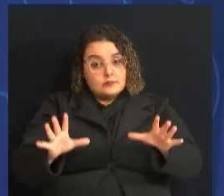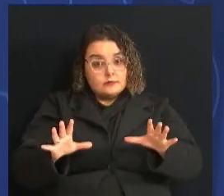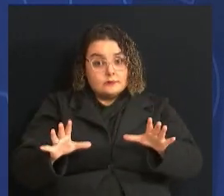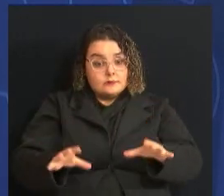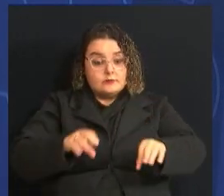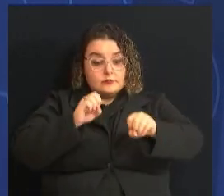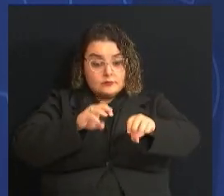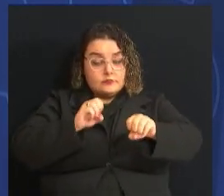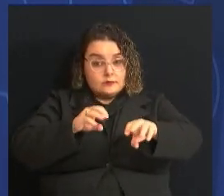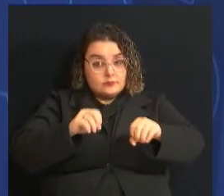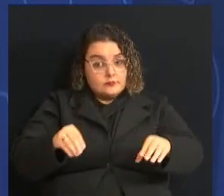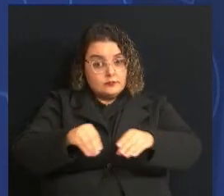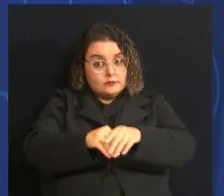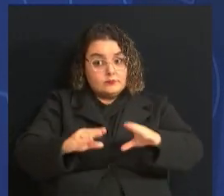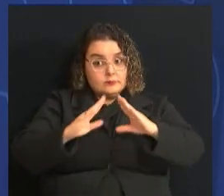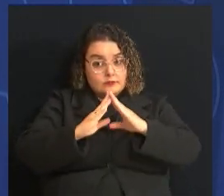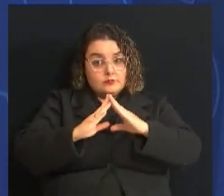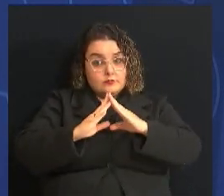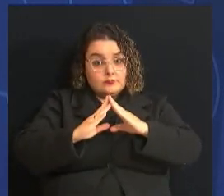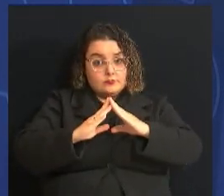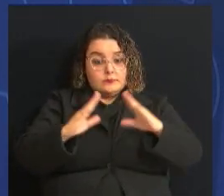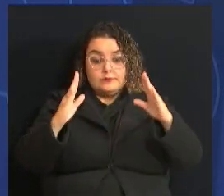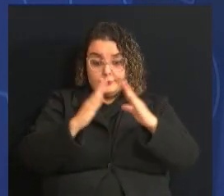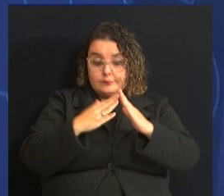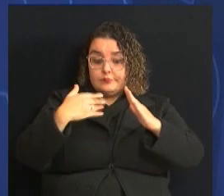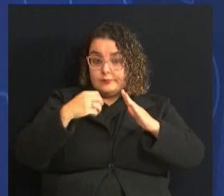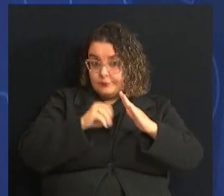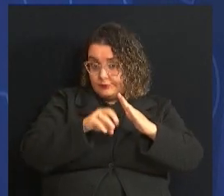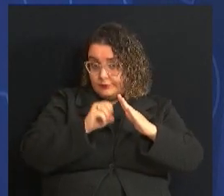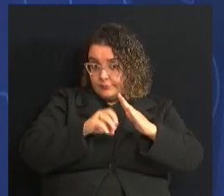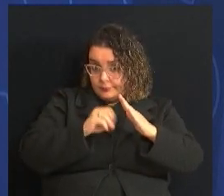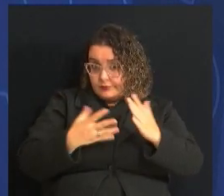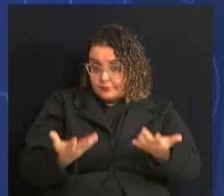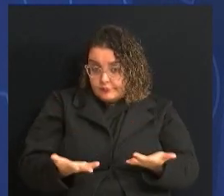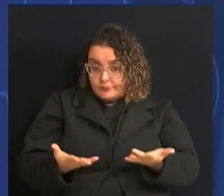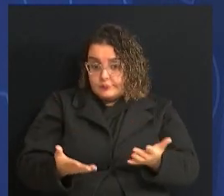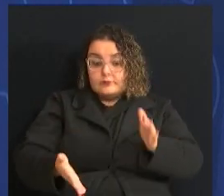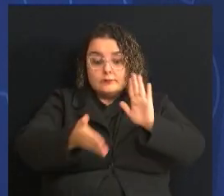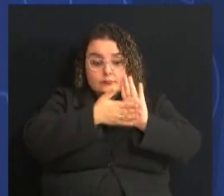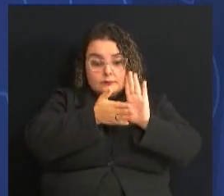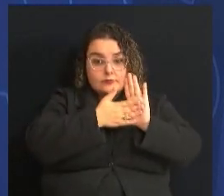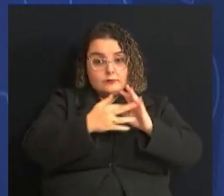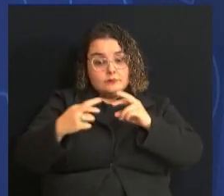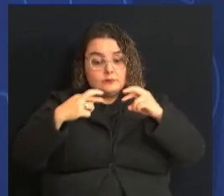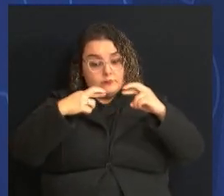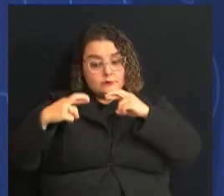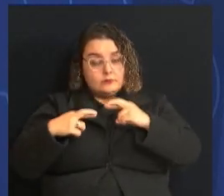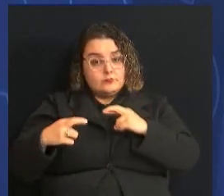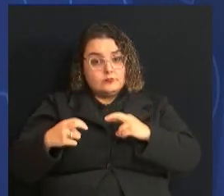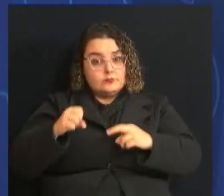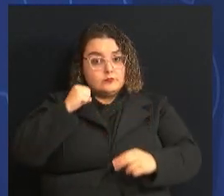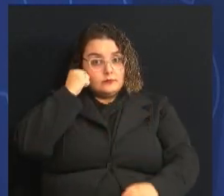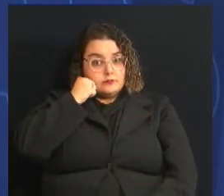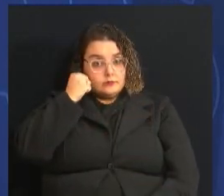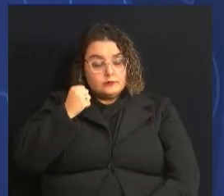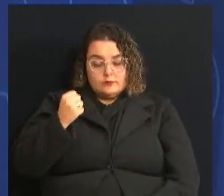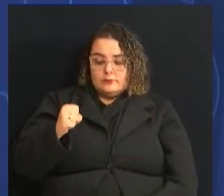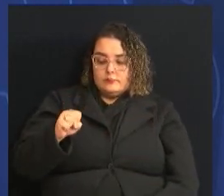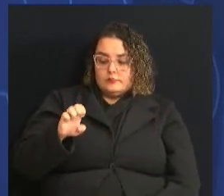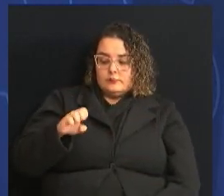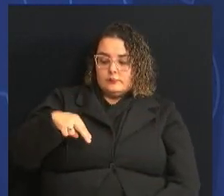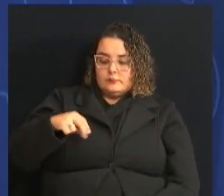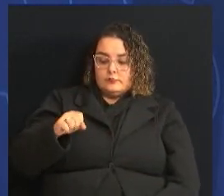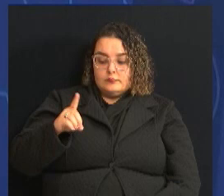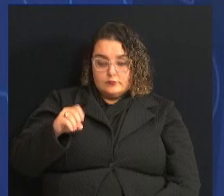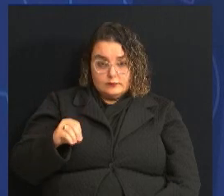domiciliar, conhecido como homeschooling. A proposta segue para análise do Senado. Lembrando que, atualmente,